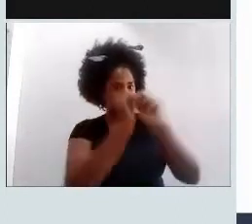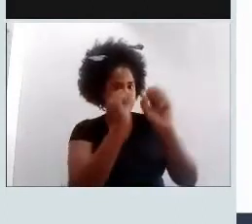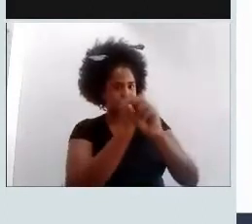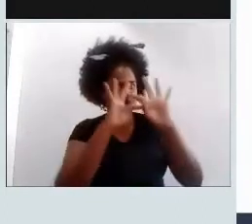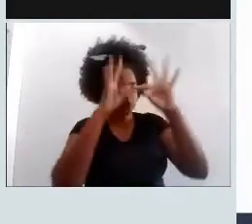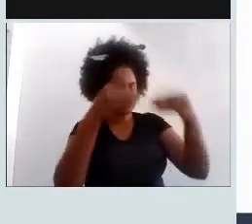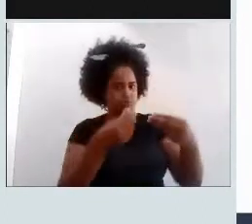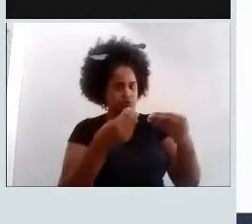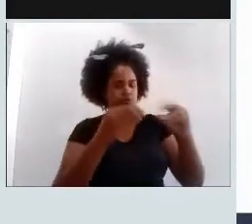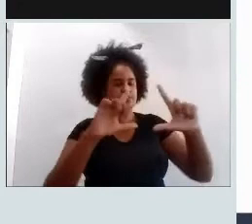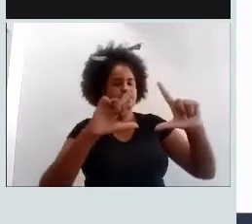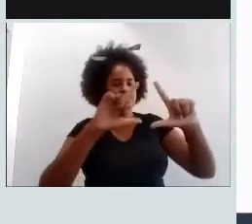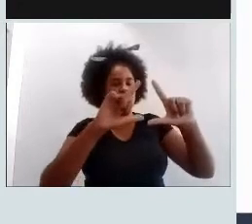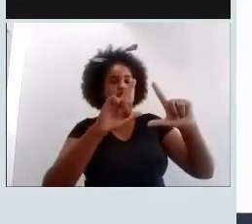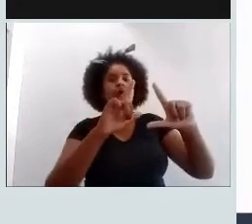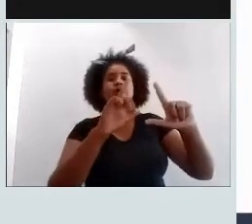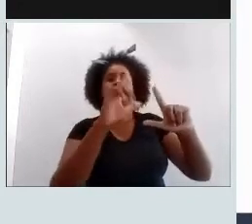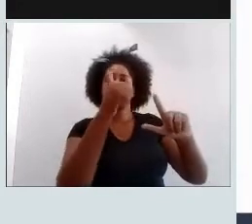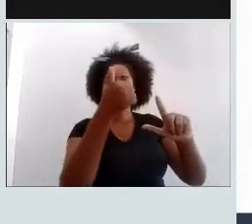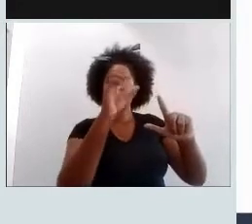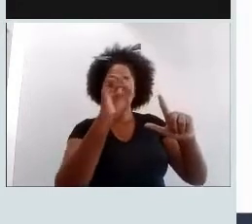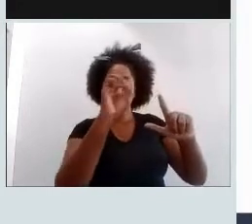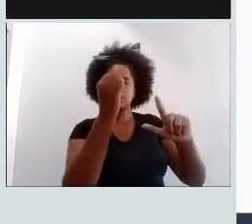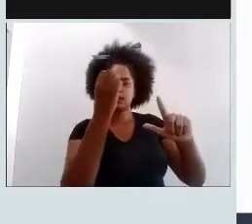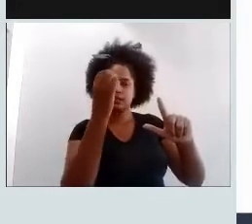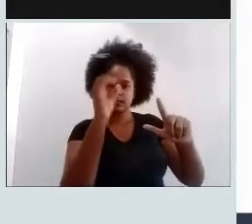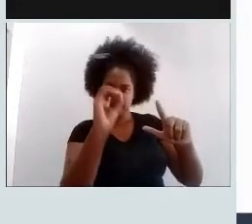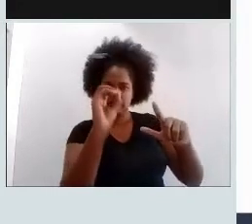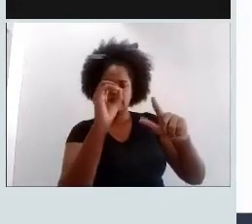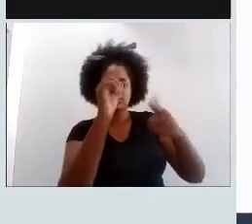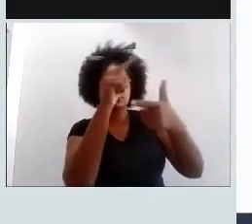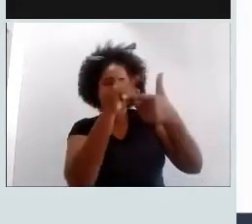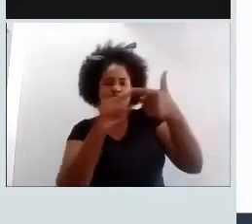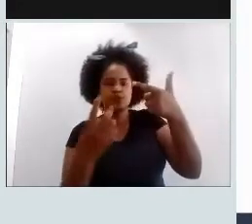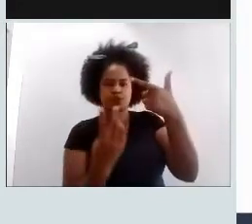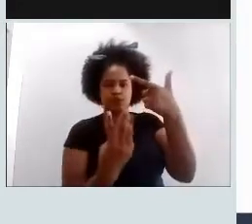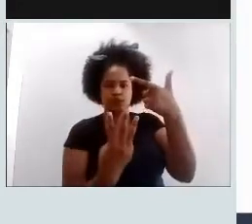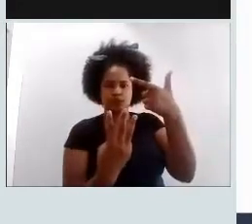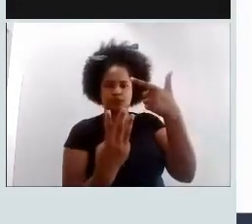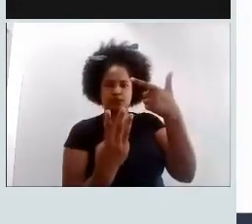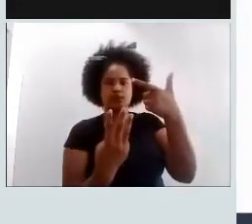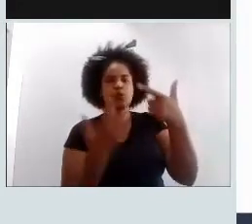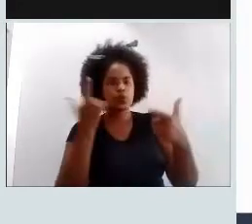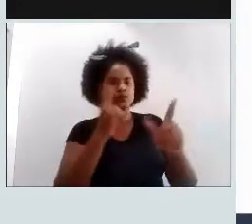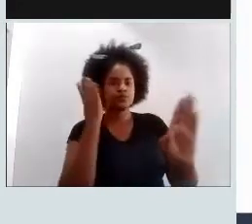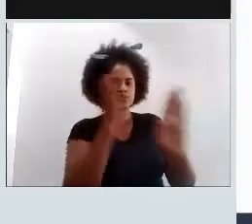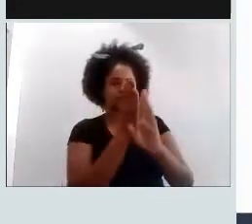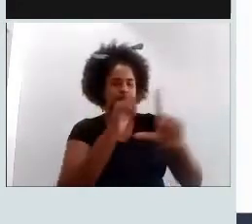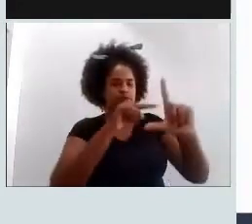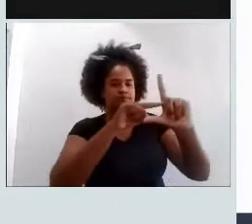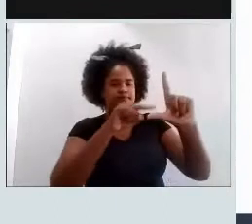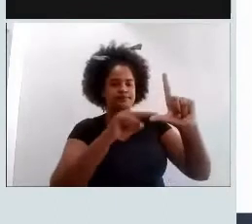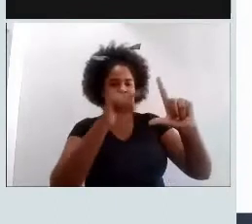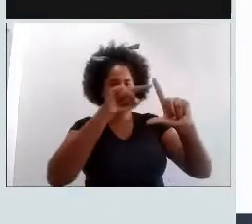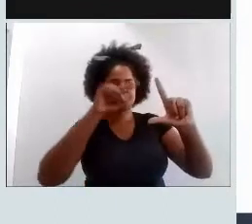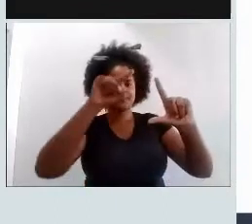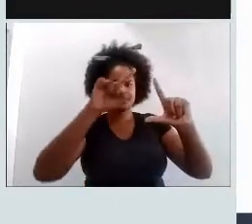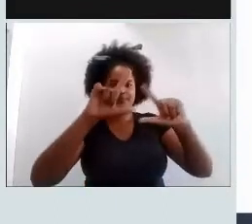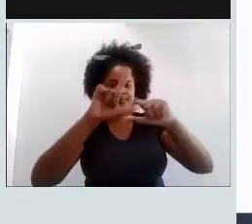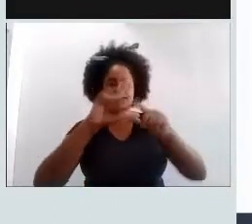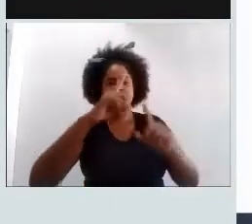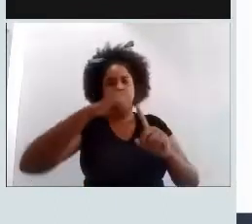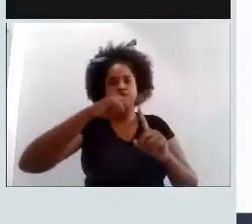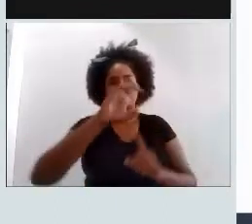3. O triângulo equilátero tem os seus 3 lados congruentes, iguais. Além disso, os ângulos internos dessa